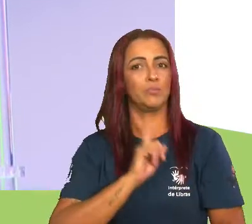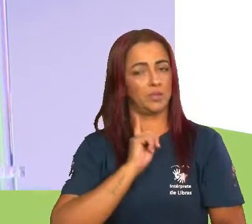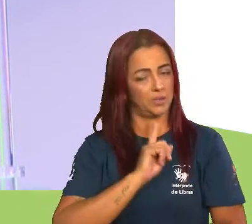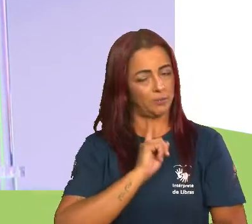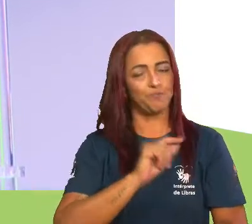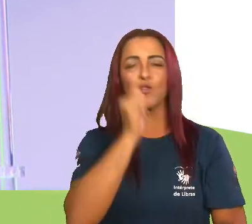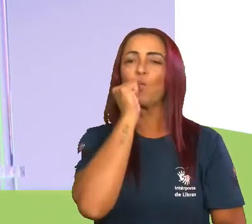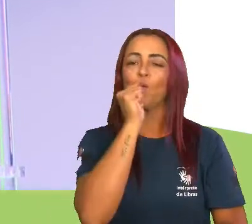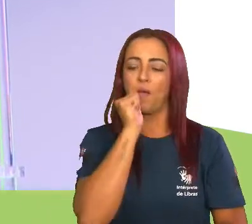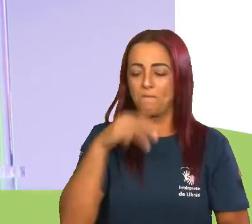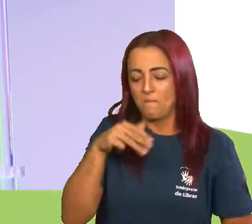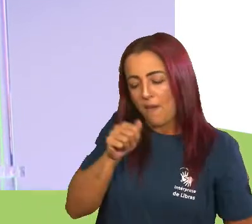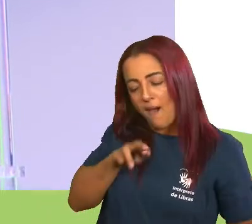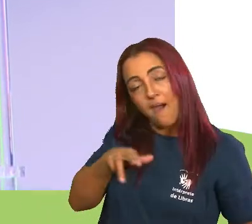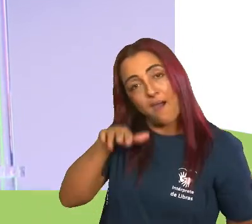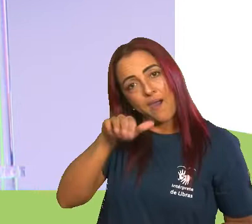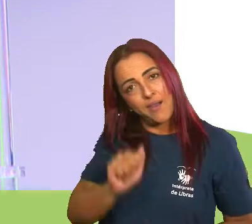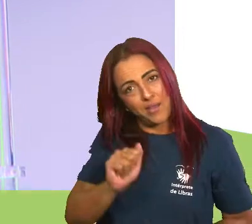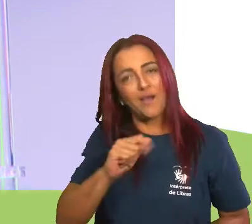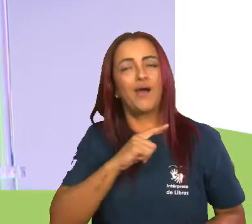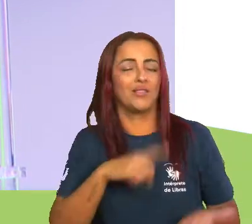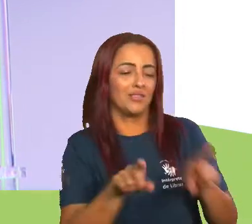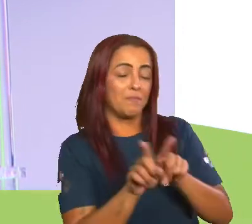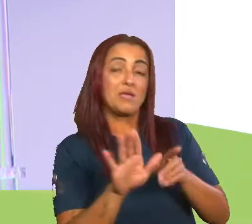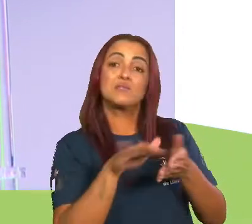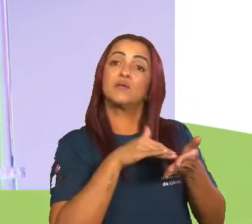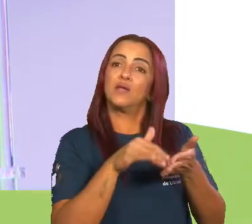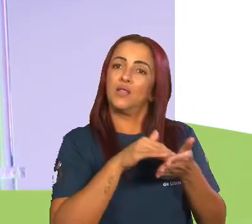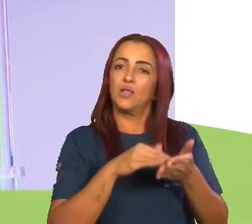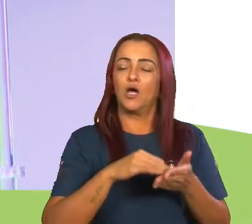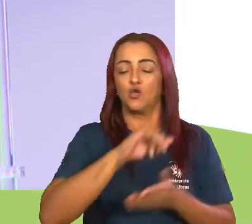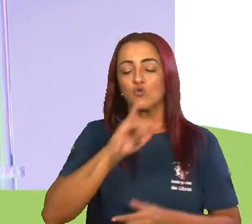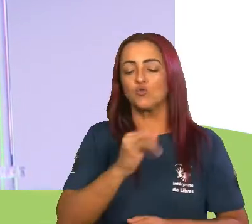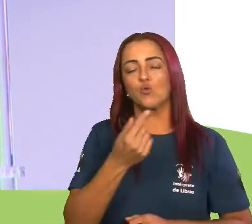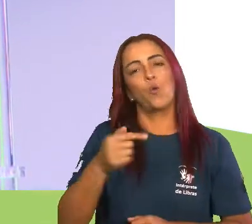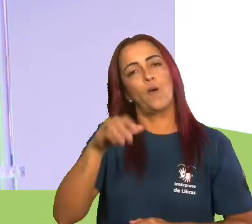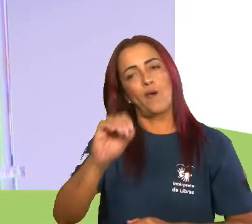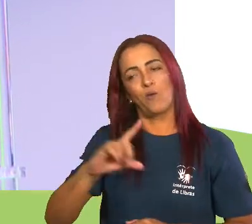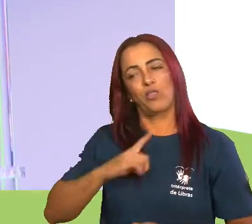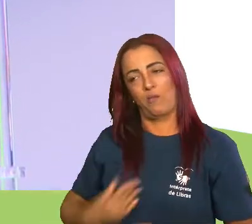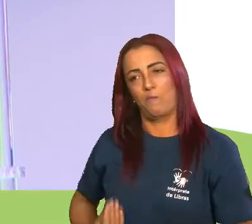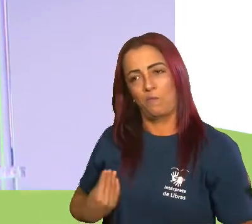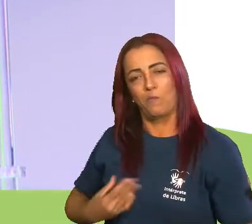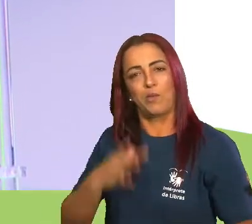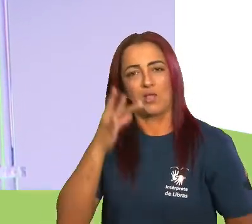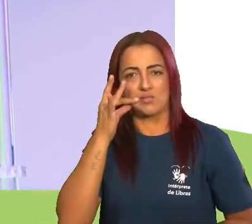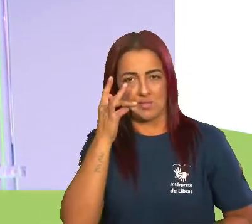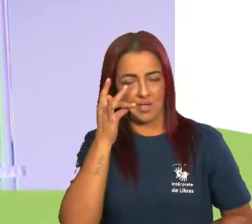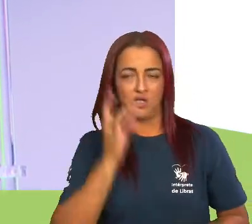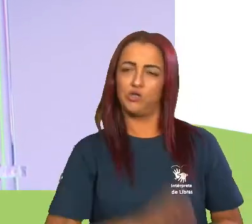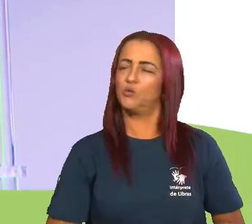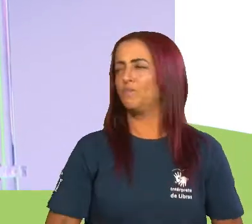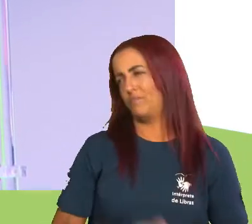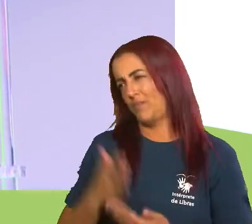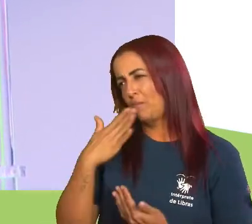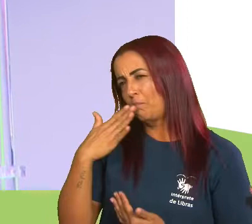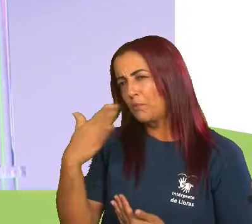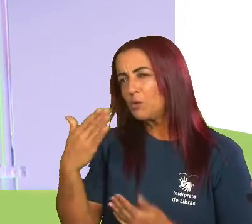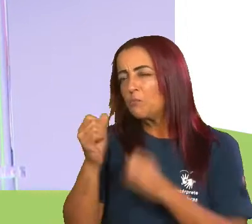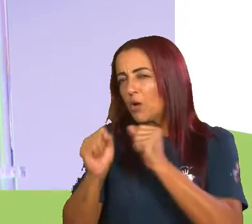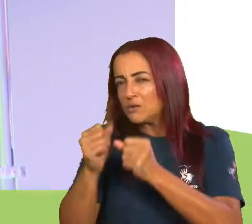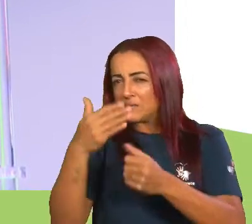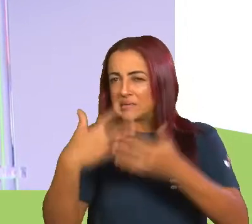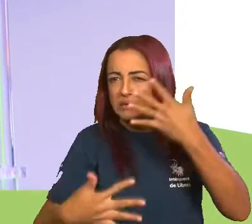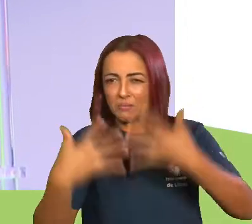Francisca Hernandes, da Lanagro, e ao secretário João Cury, aqui presente. Aliás, Tony, posso atrapalhar um pouquinho